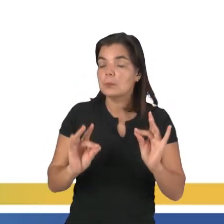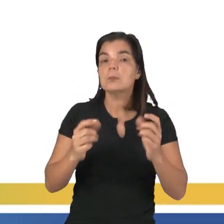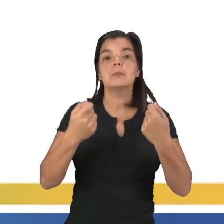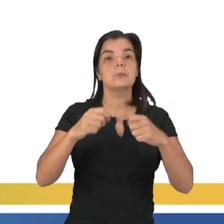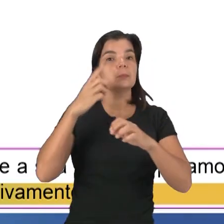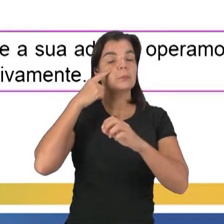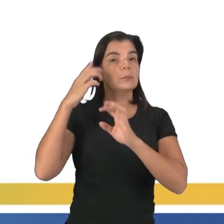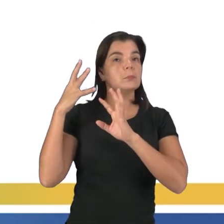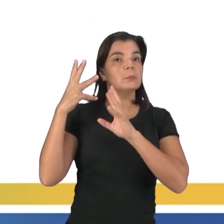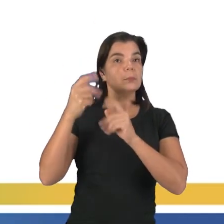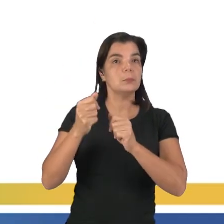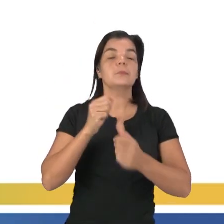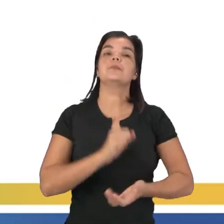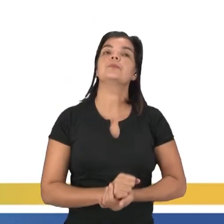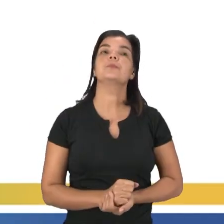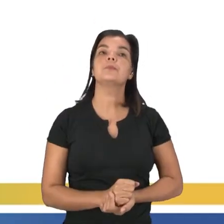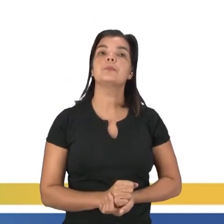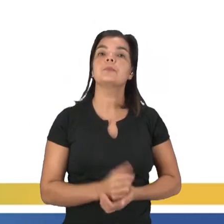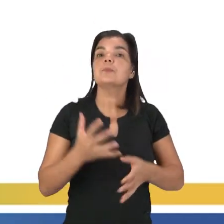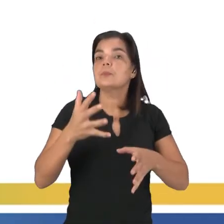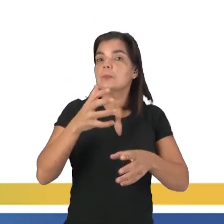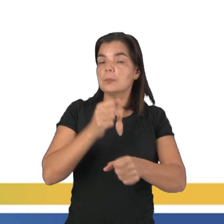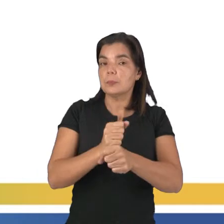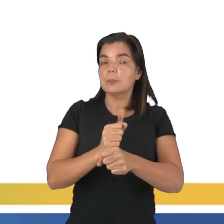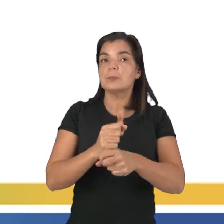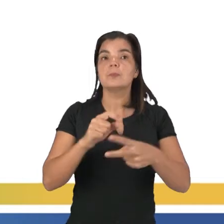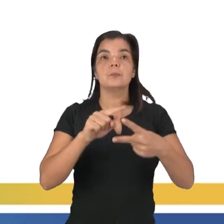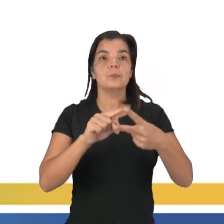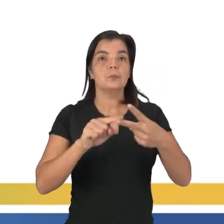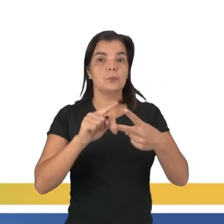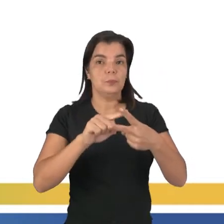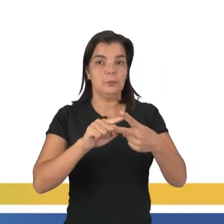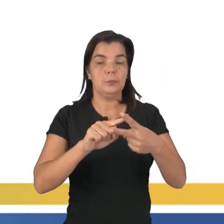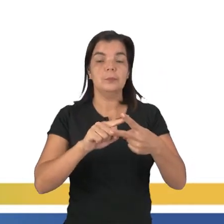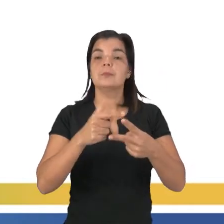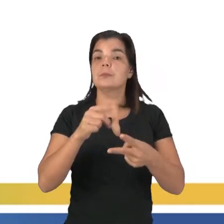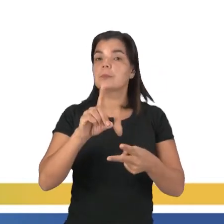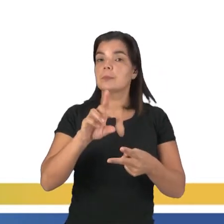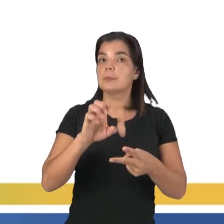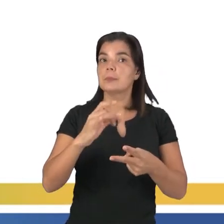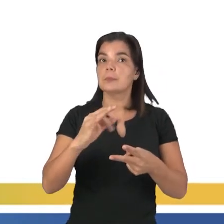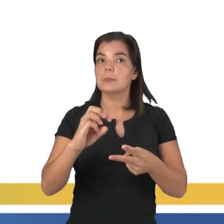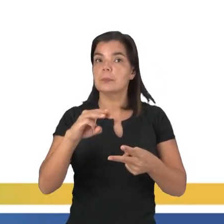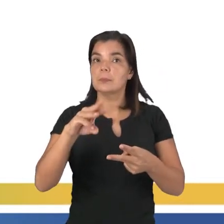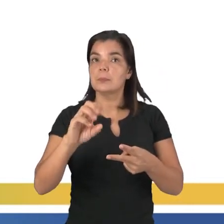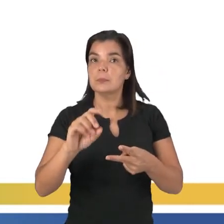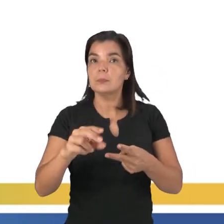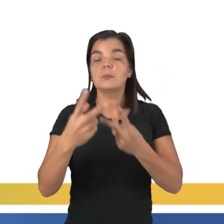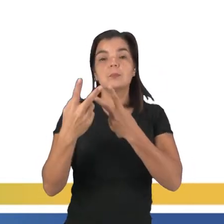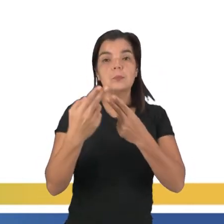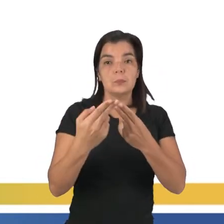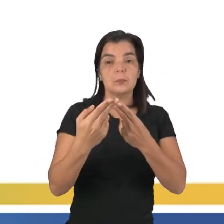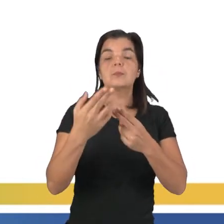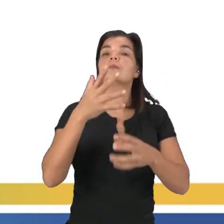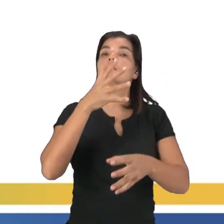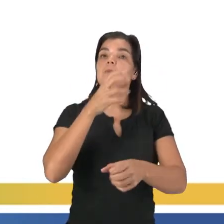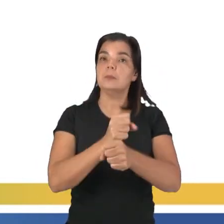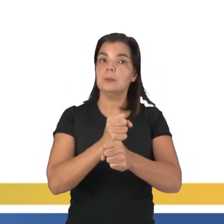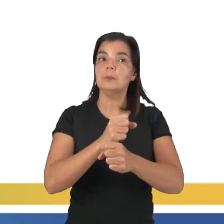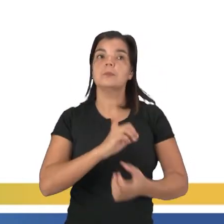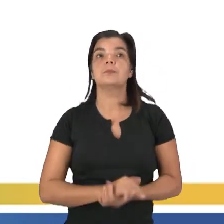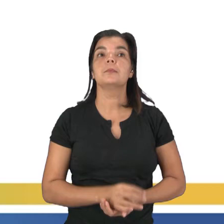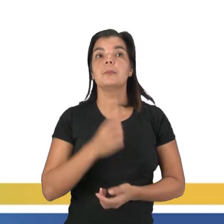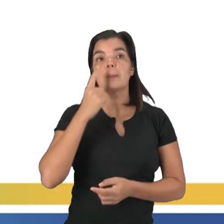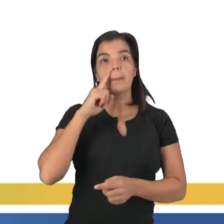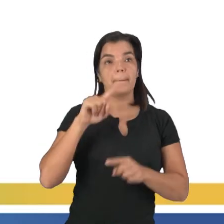a gente precisa revisar, ok? Então vamos lá. A subtração entre dois números decimais dá-se do mesmo modo que a